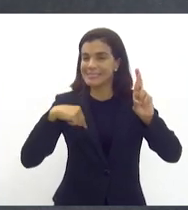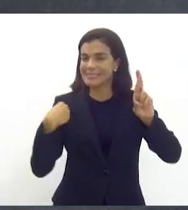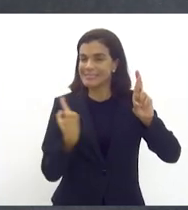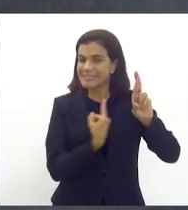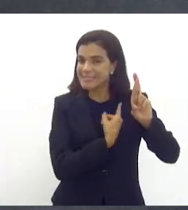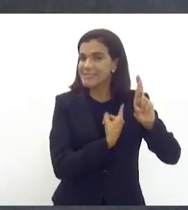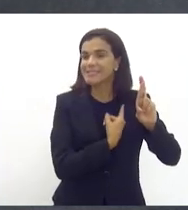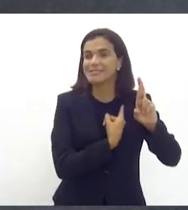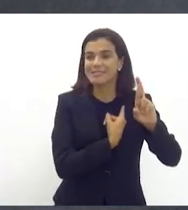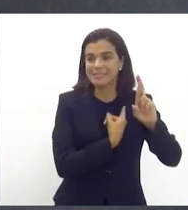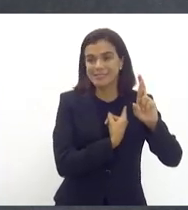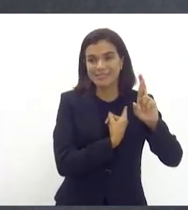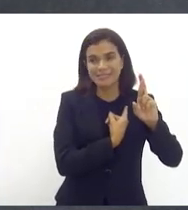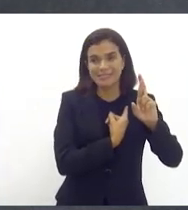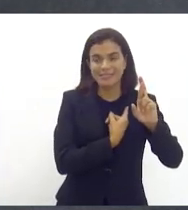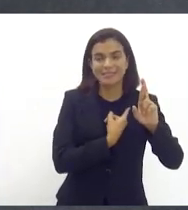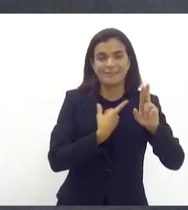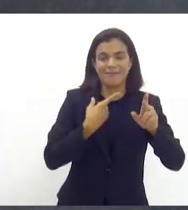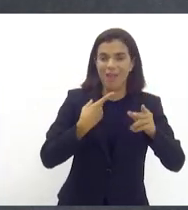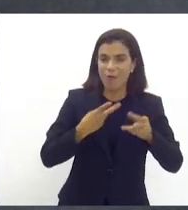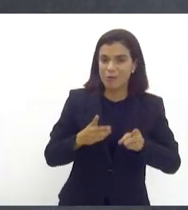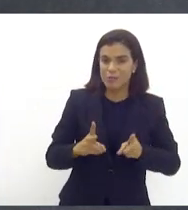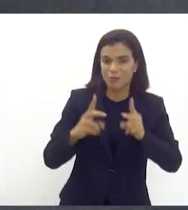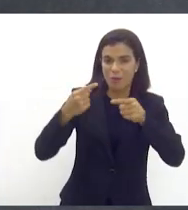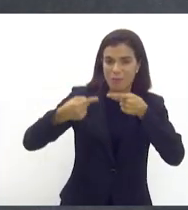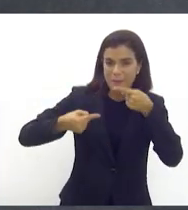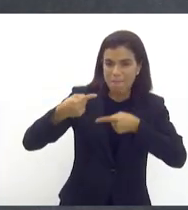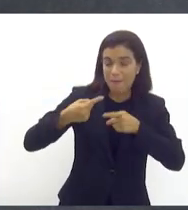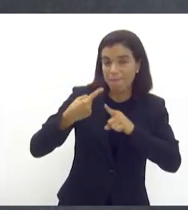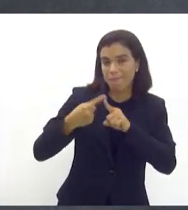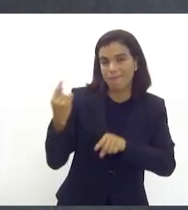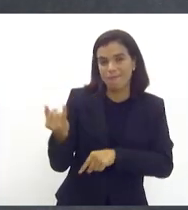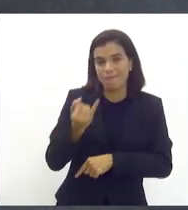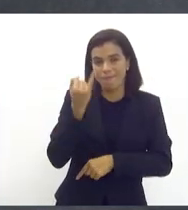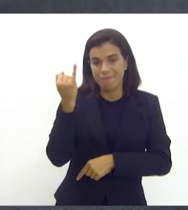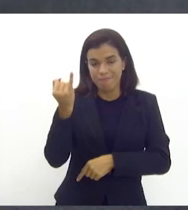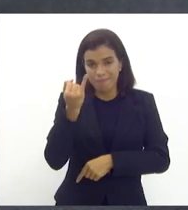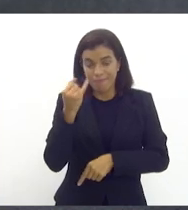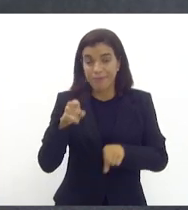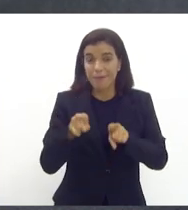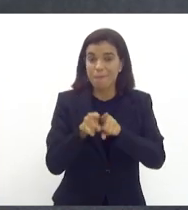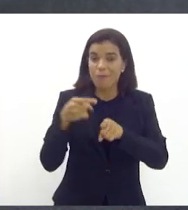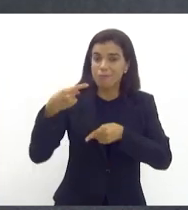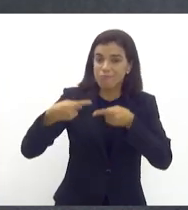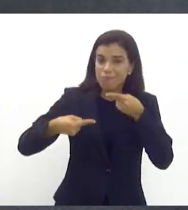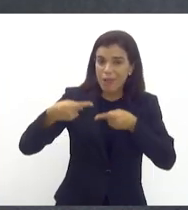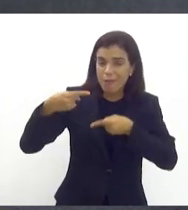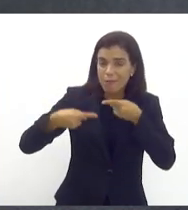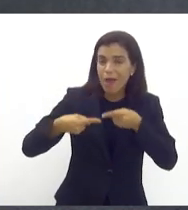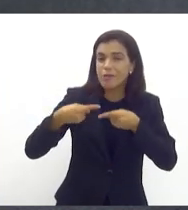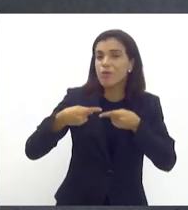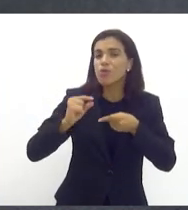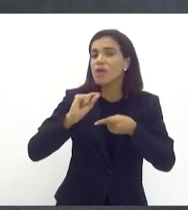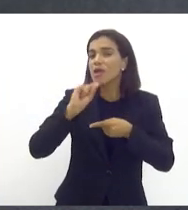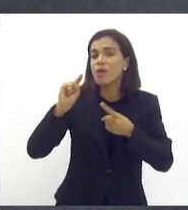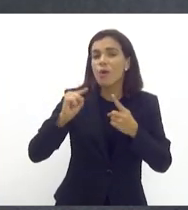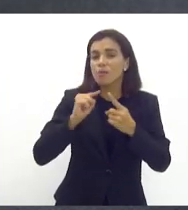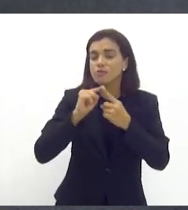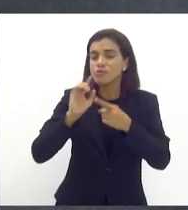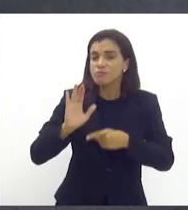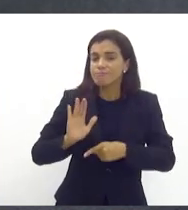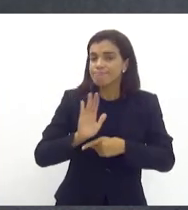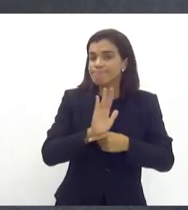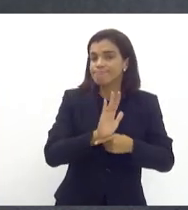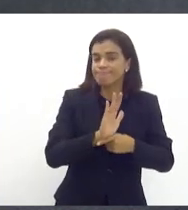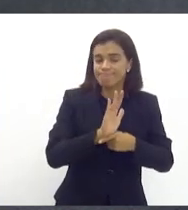vai... esse debate é muito importante, é um debate que vem para trazer não só uma tranquilidade